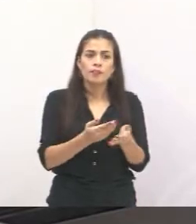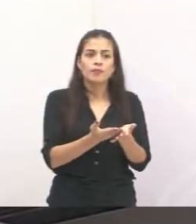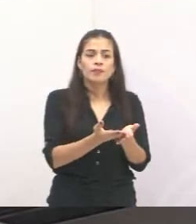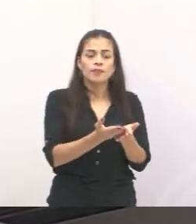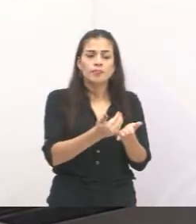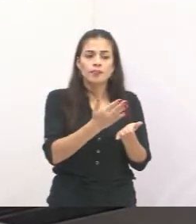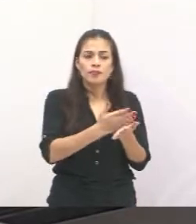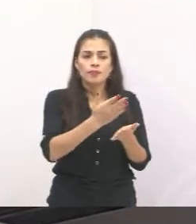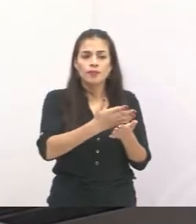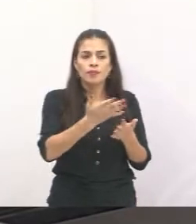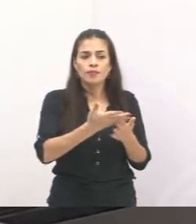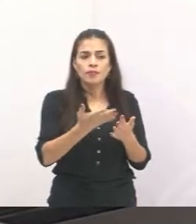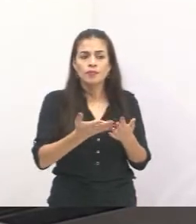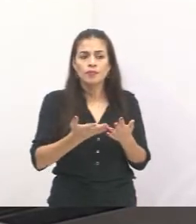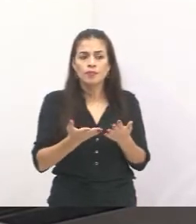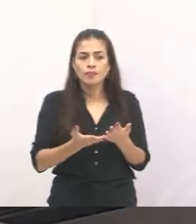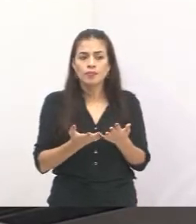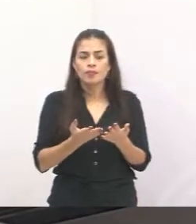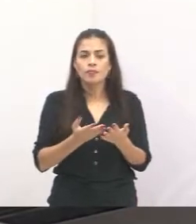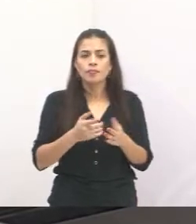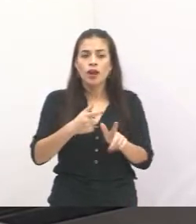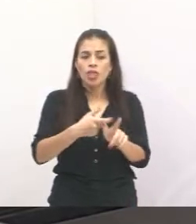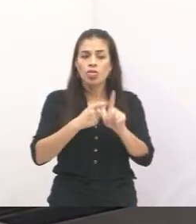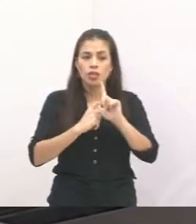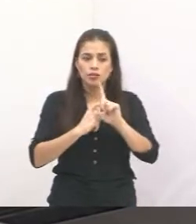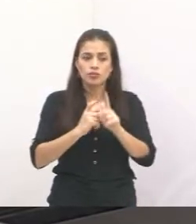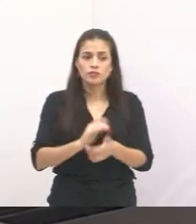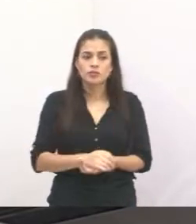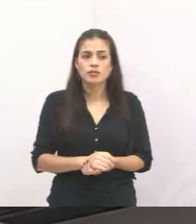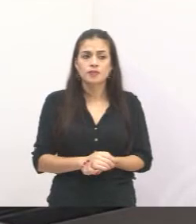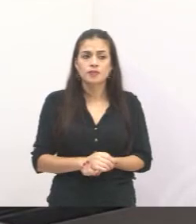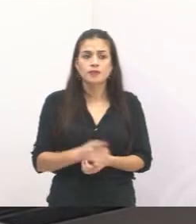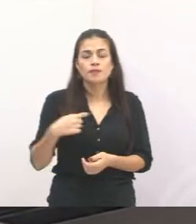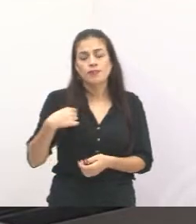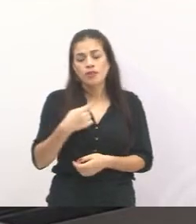parcelamento a gente consiga, de forma